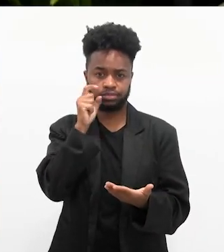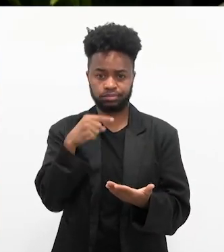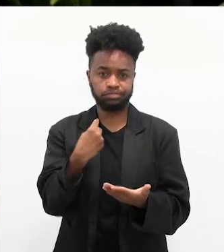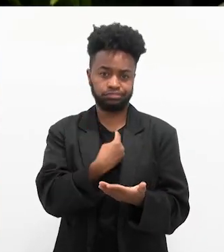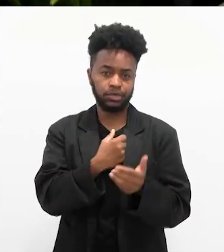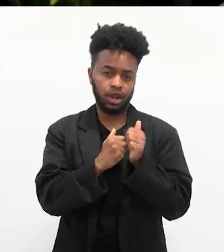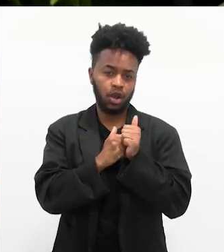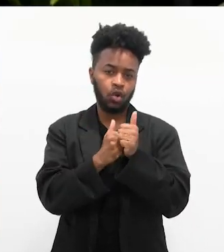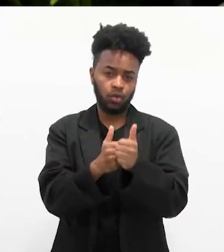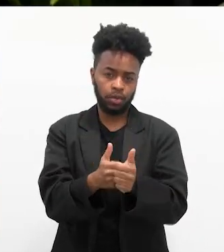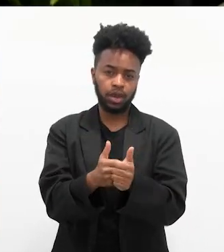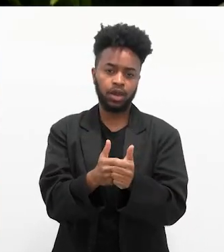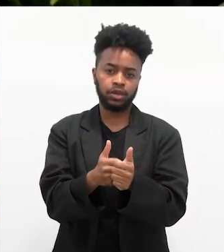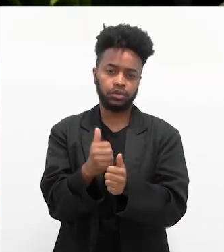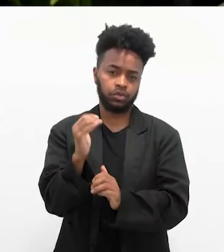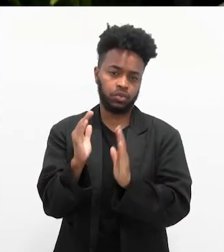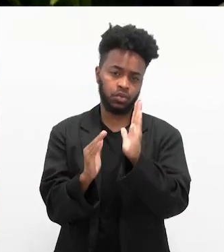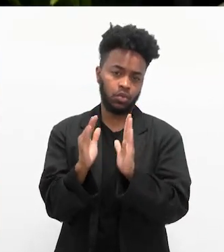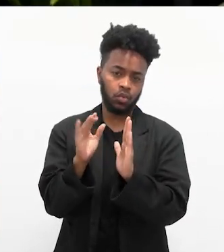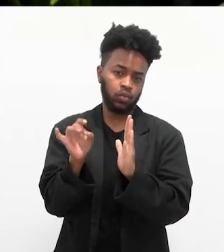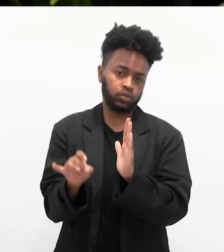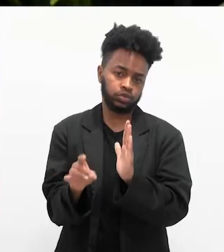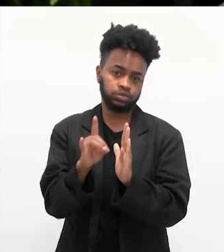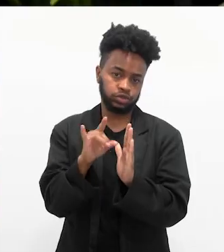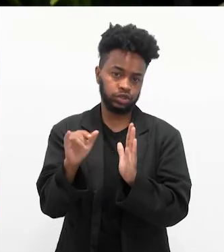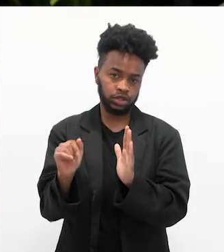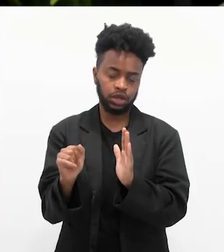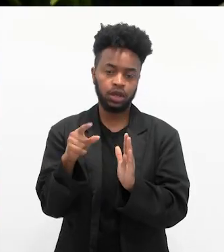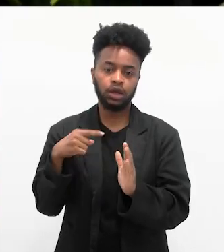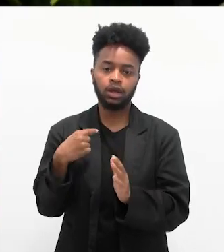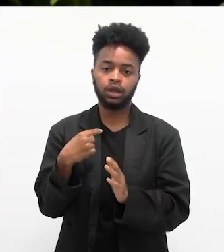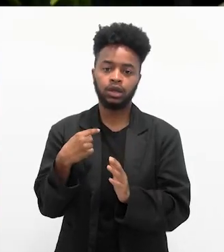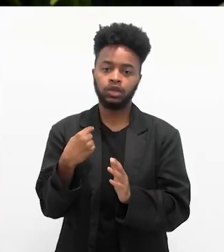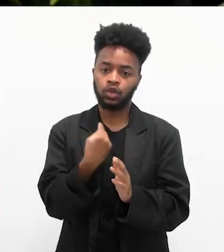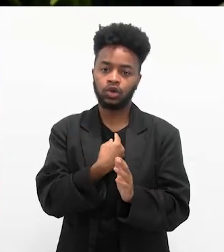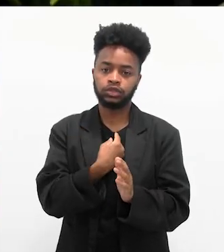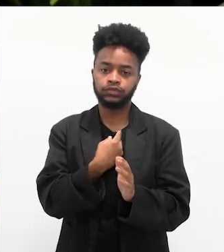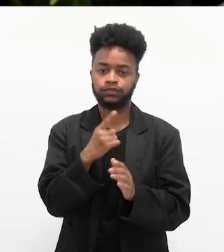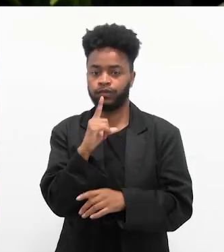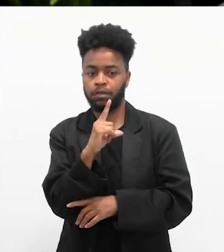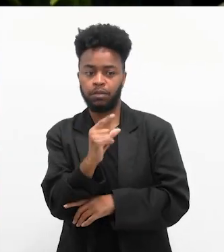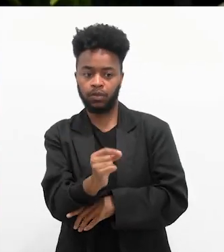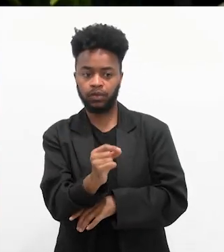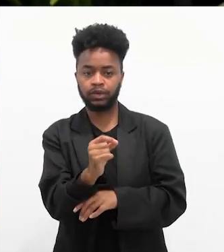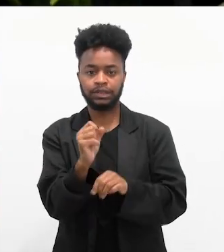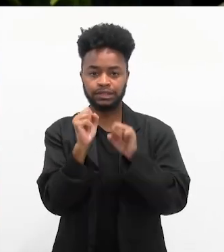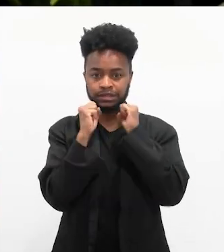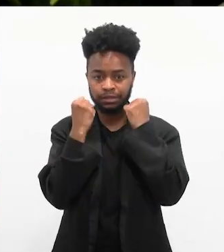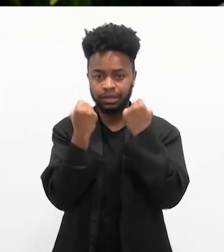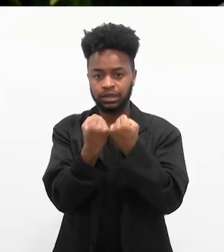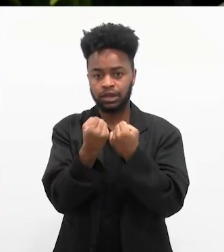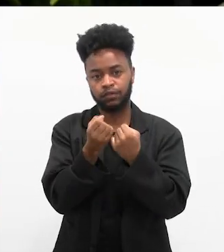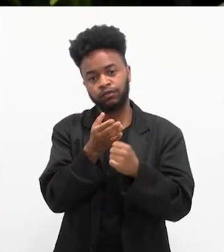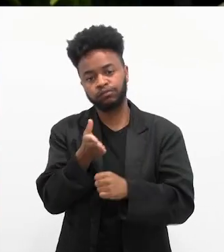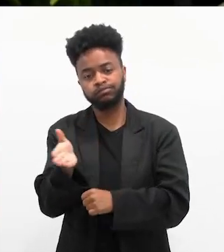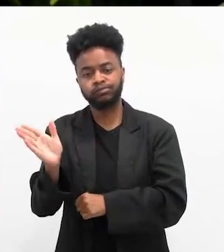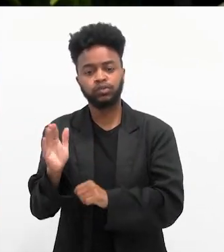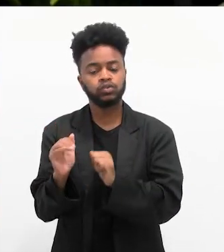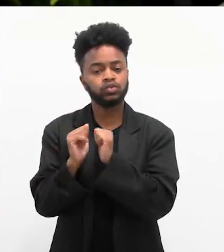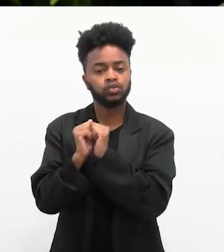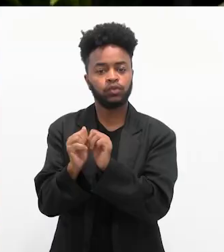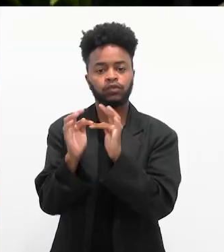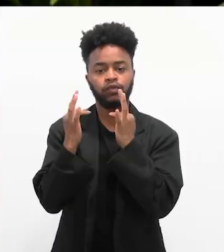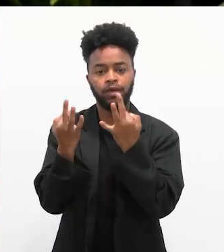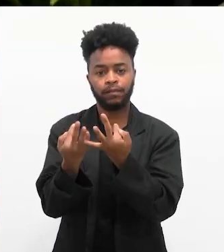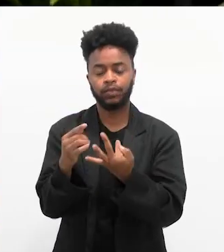estava dormindo, a gente estava acompanhando os últimos dias do Papa Francisco, né? Fomos liberados do seminário logo após a Páscoa para passar